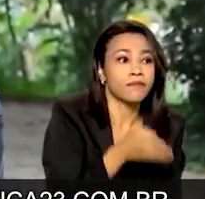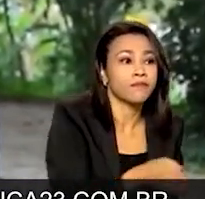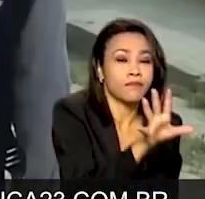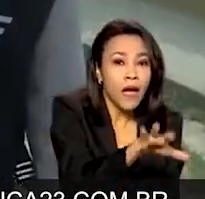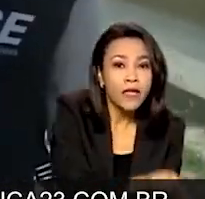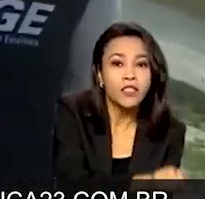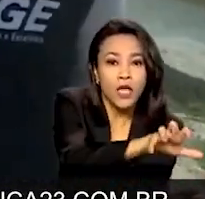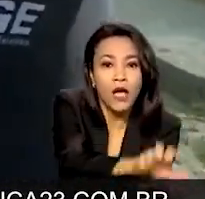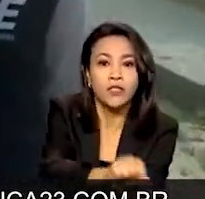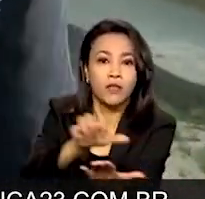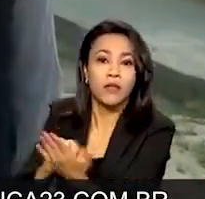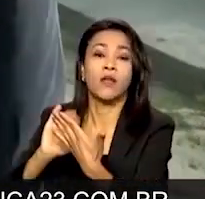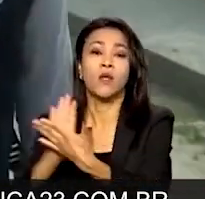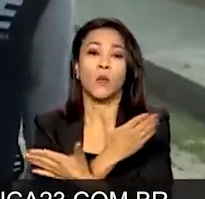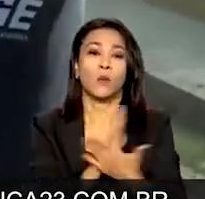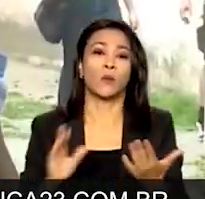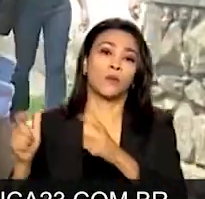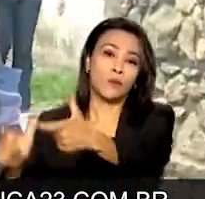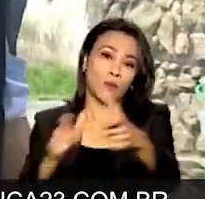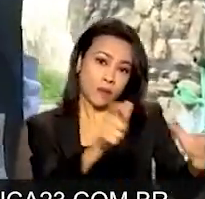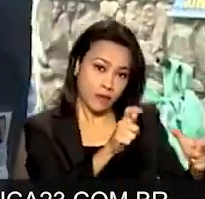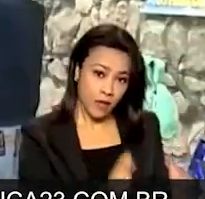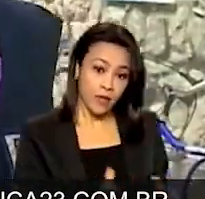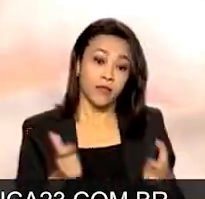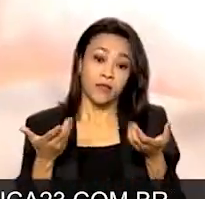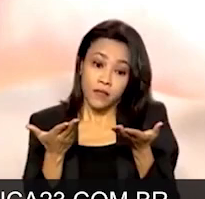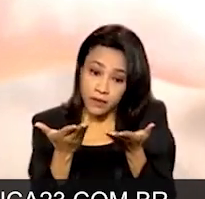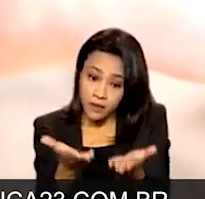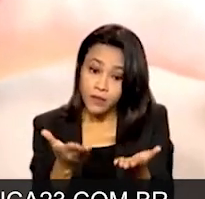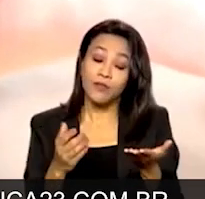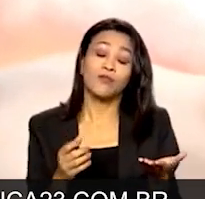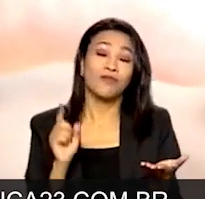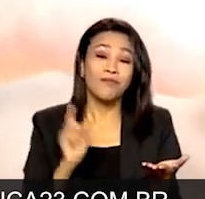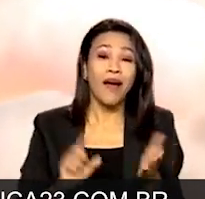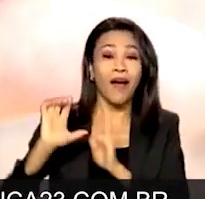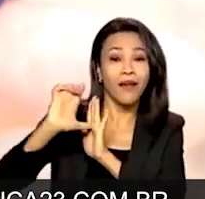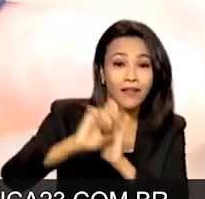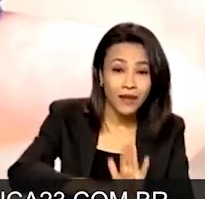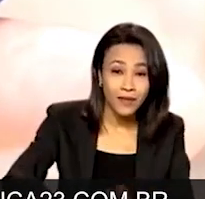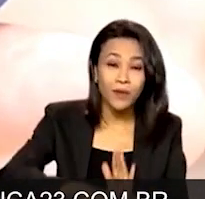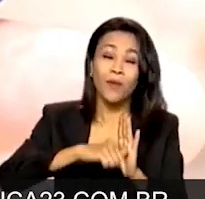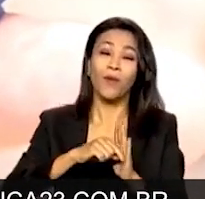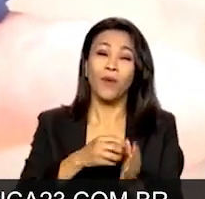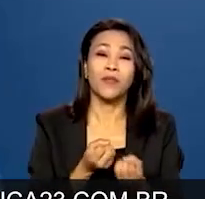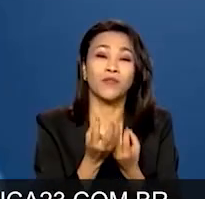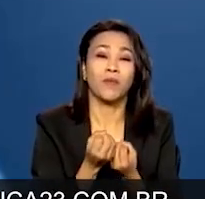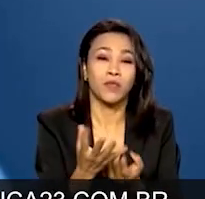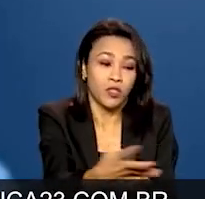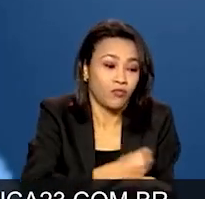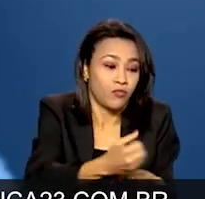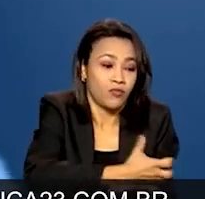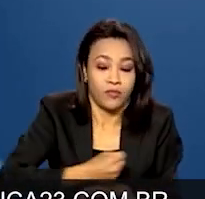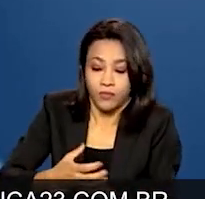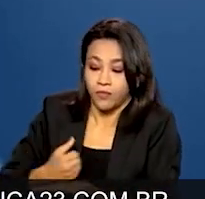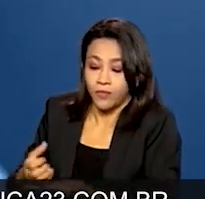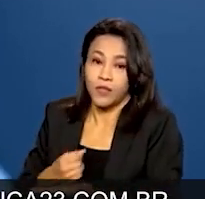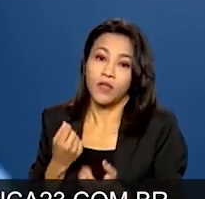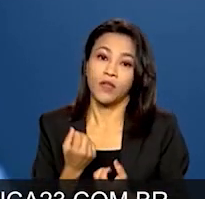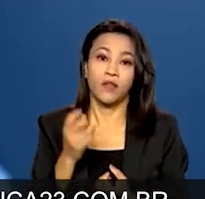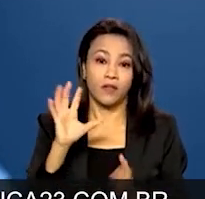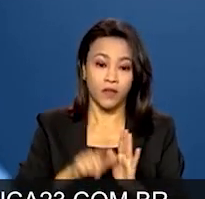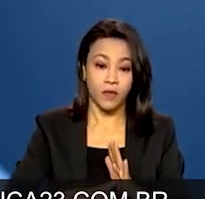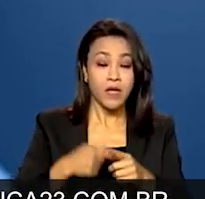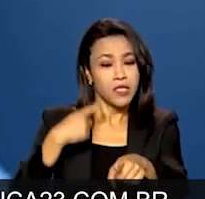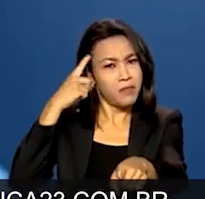recenseadores em alguns locais, o que contribuiu com um cenário de atraso na coleta dos dados. A gente estava imaginando que fosse